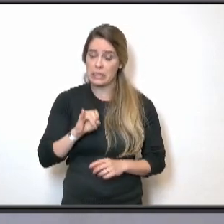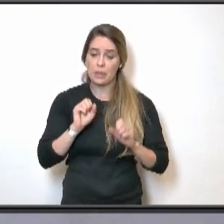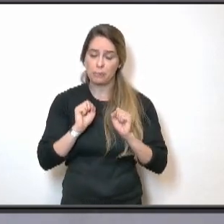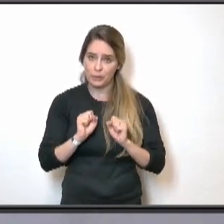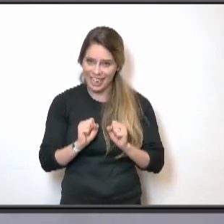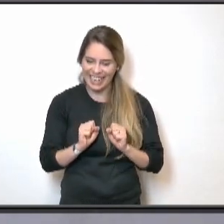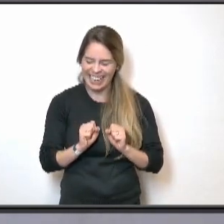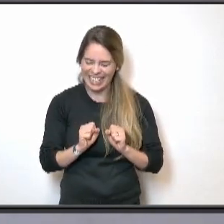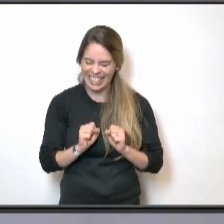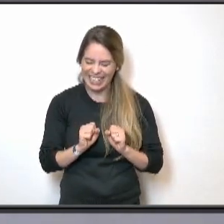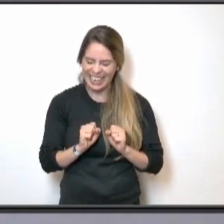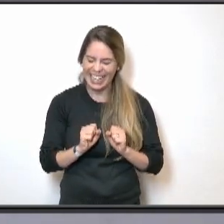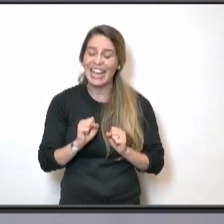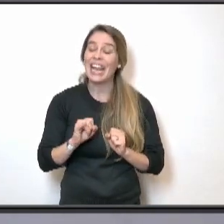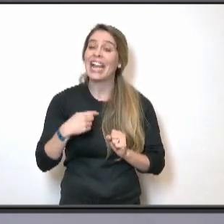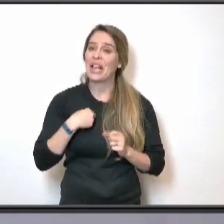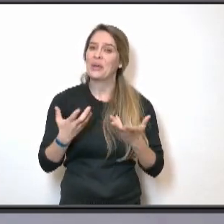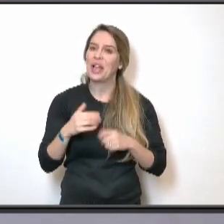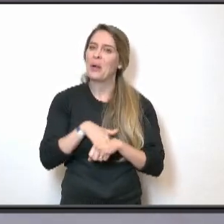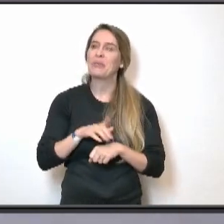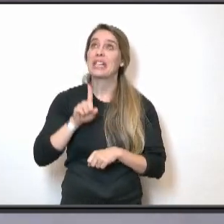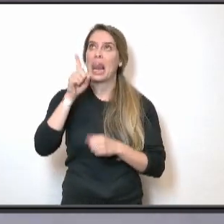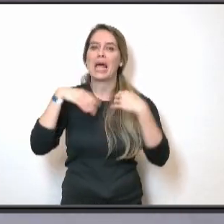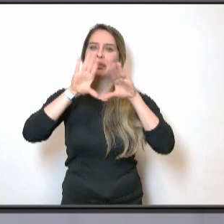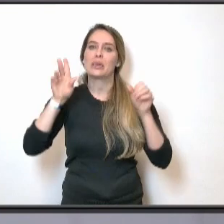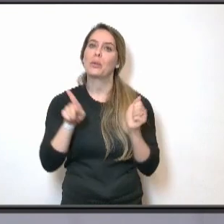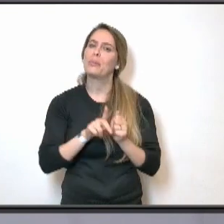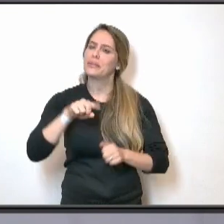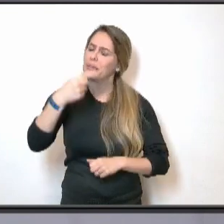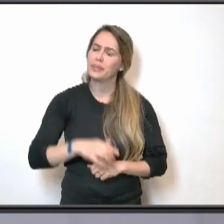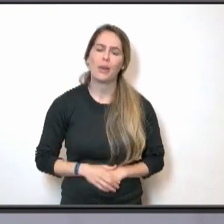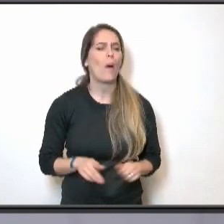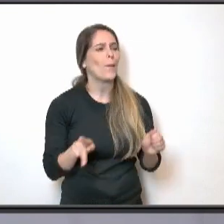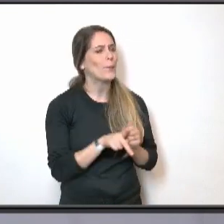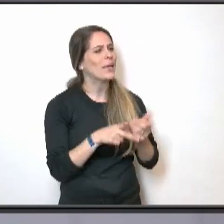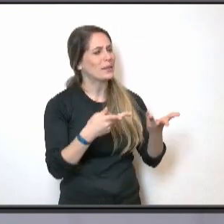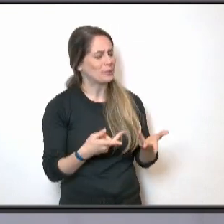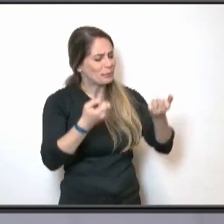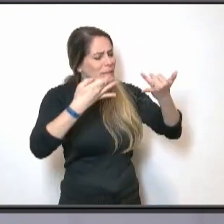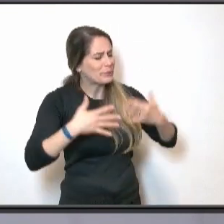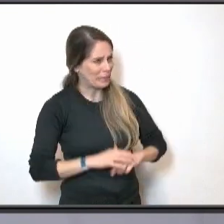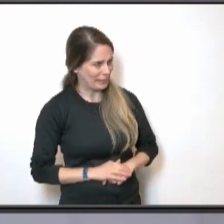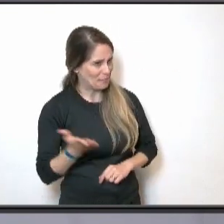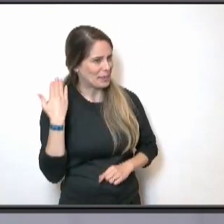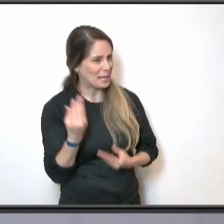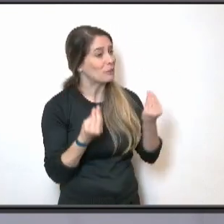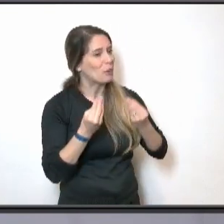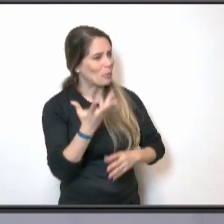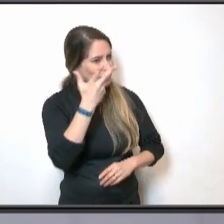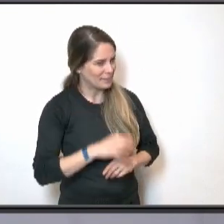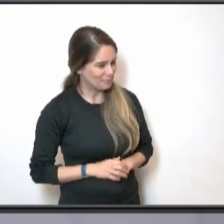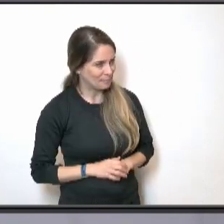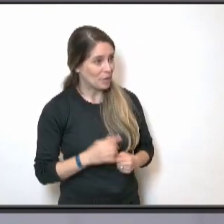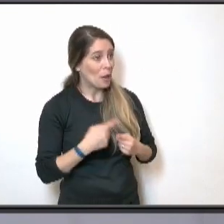céu. Pedro, me explica aquela coisa, rapaz, como é que foi? Porque a Bíblia diz assim, que quando o galo